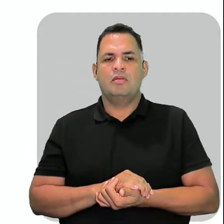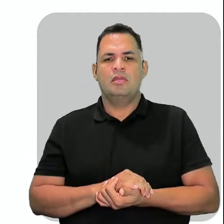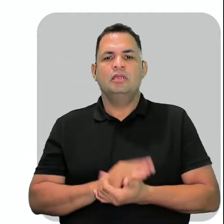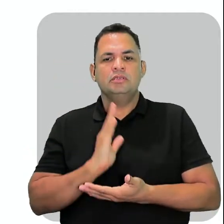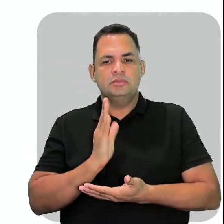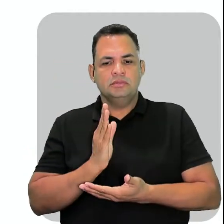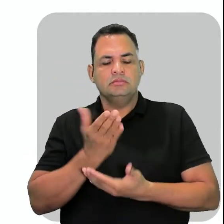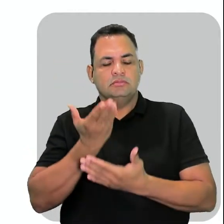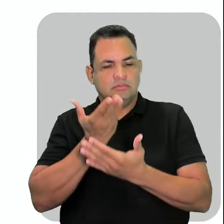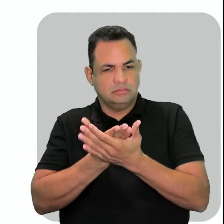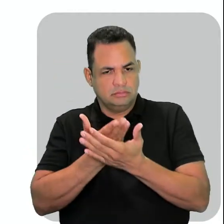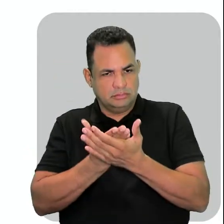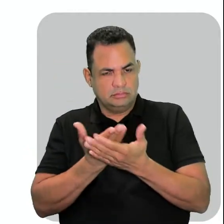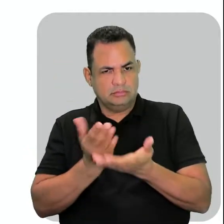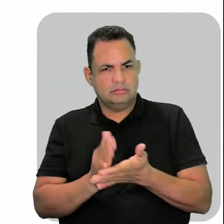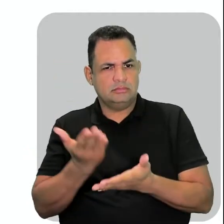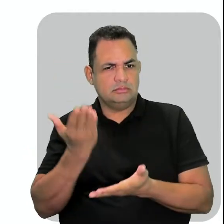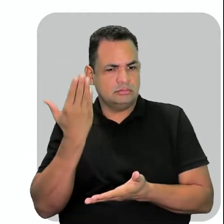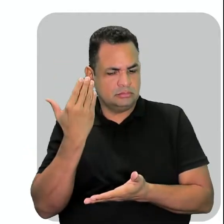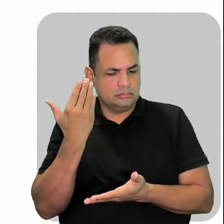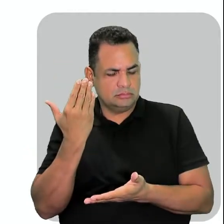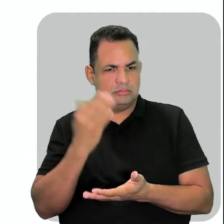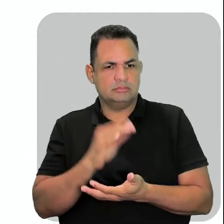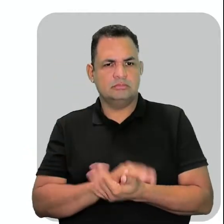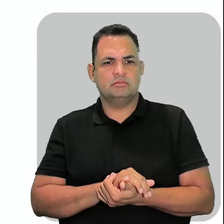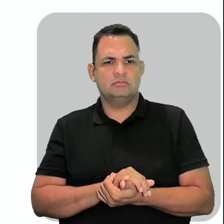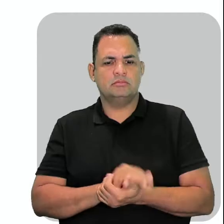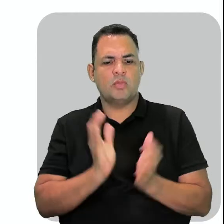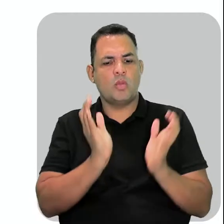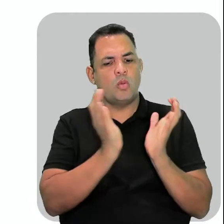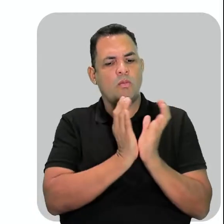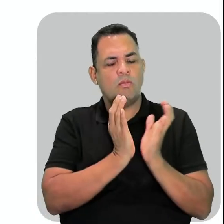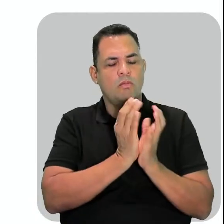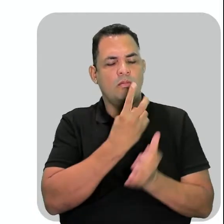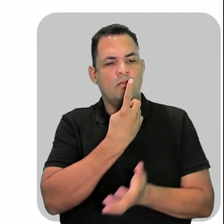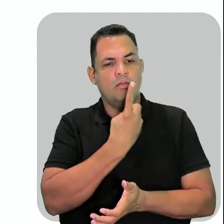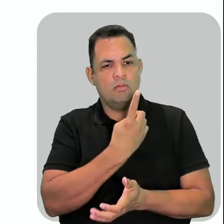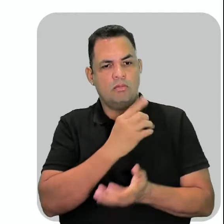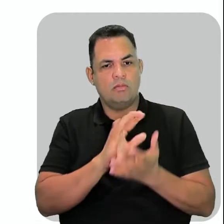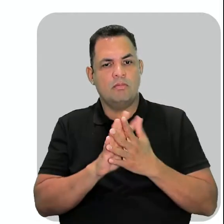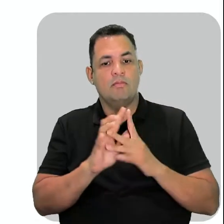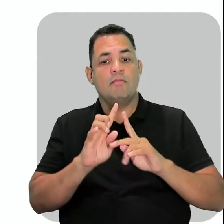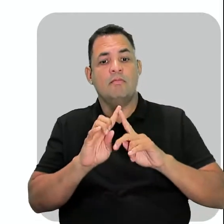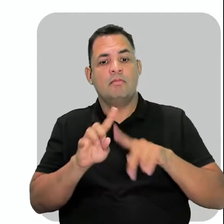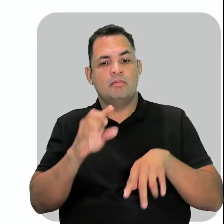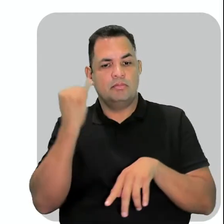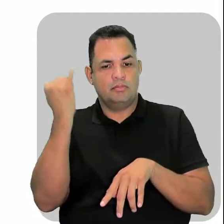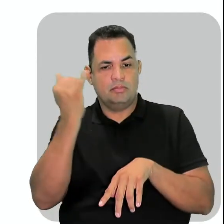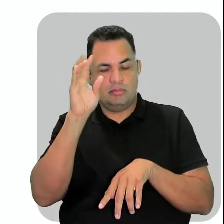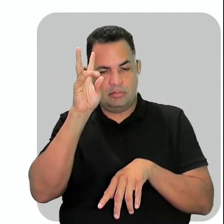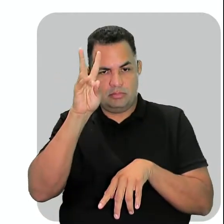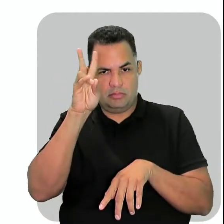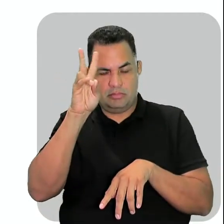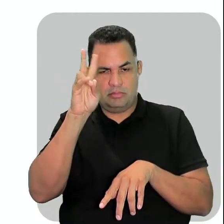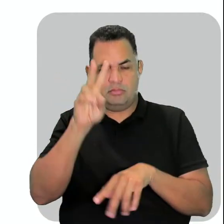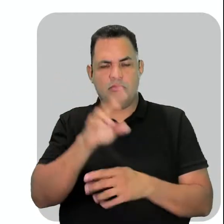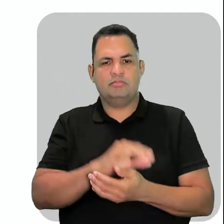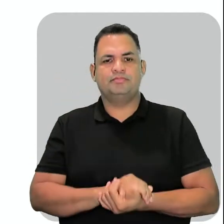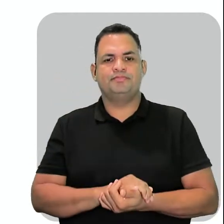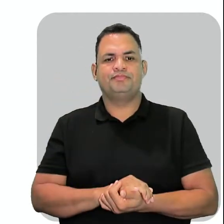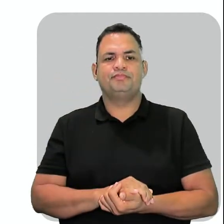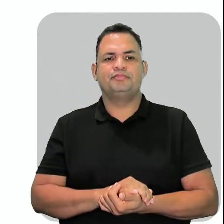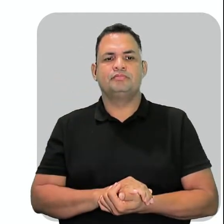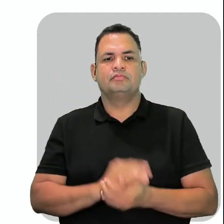já falou sobre eles na nossa unidade 1, mas vale a pena relembrar. Bom,